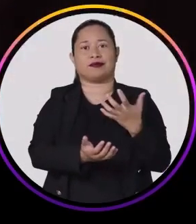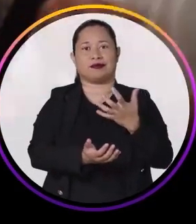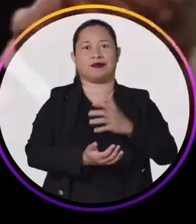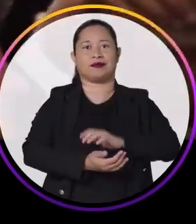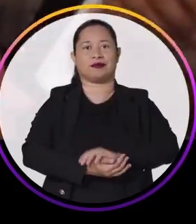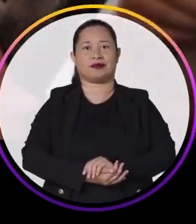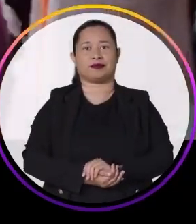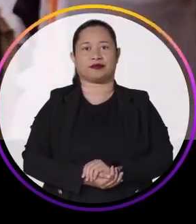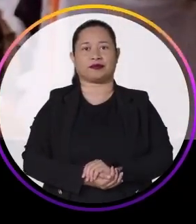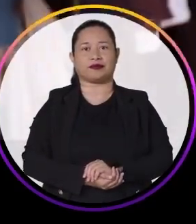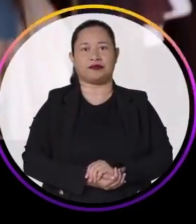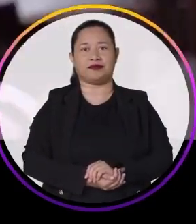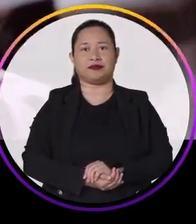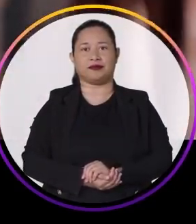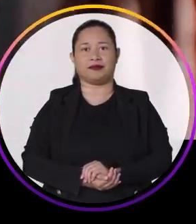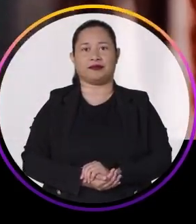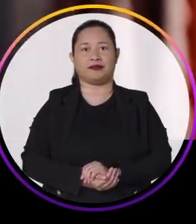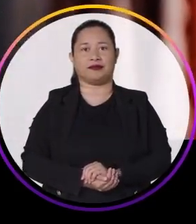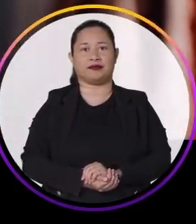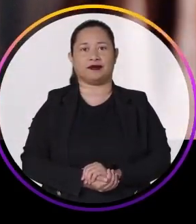que Pernambuco quer.